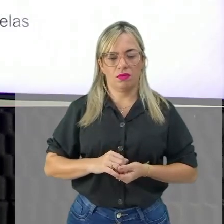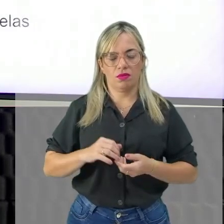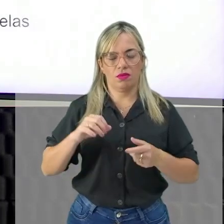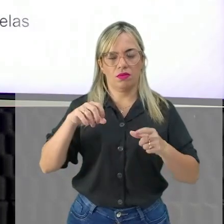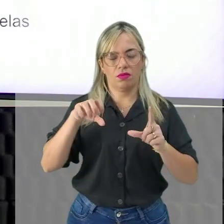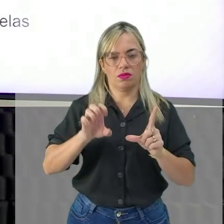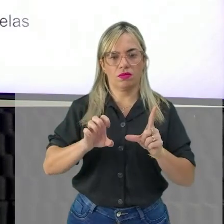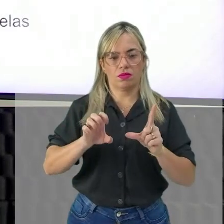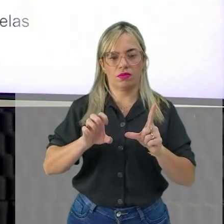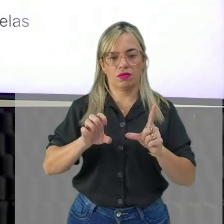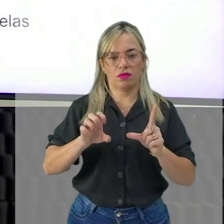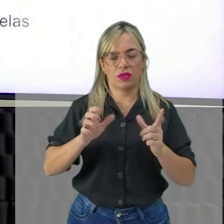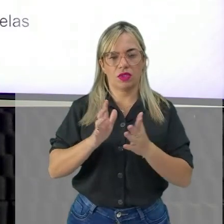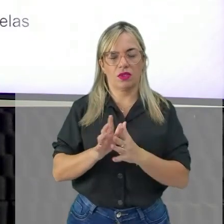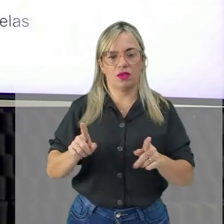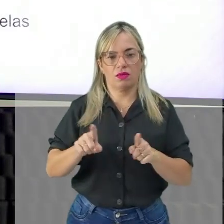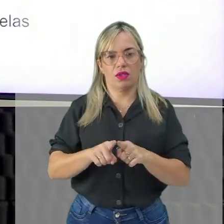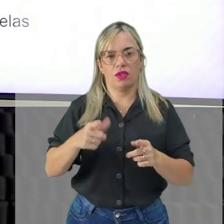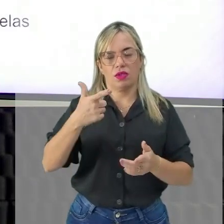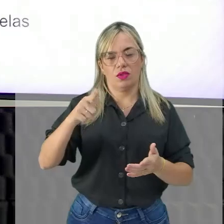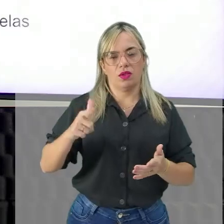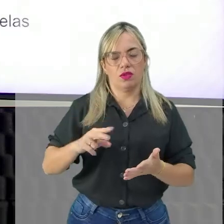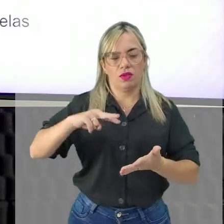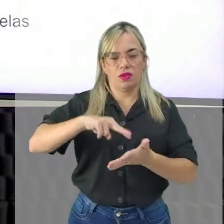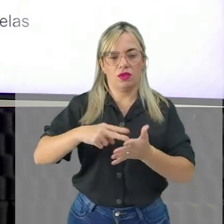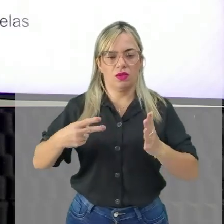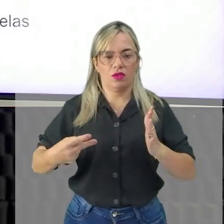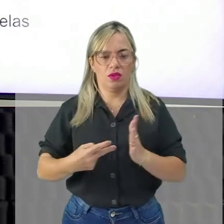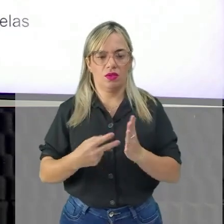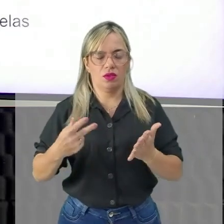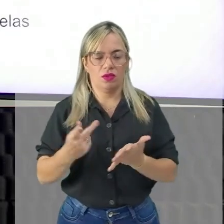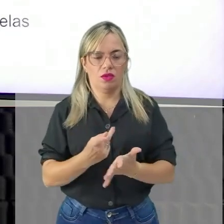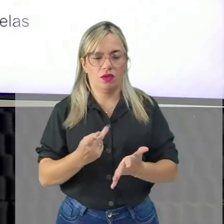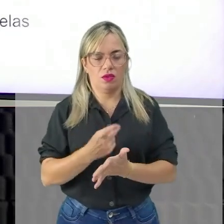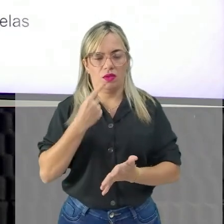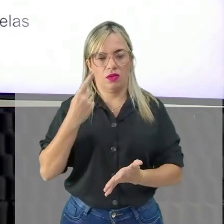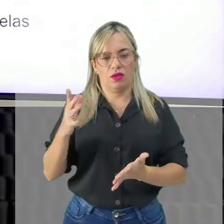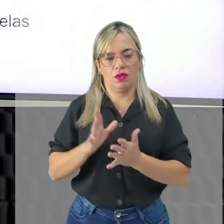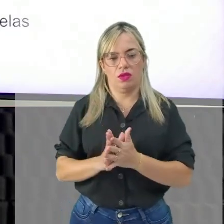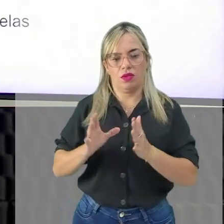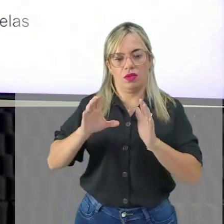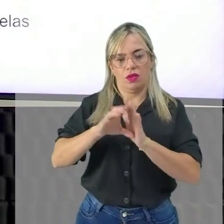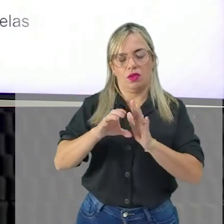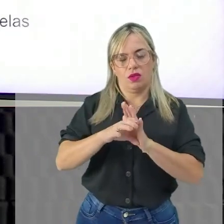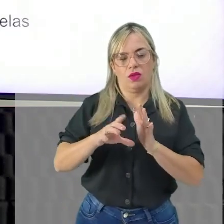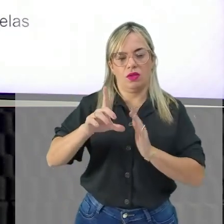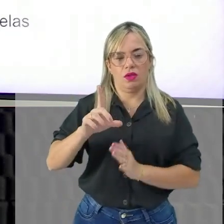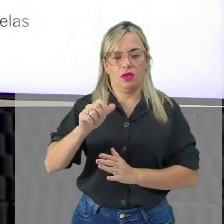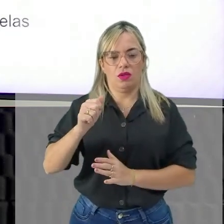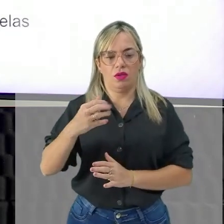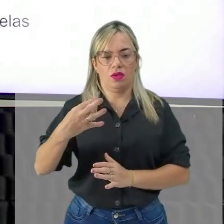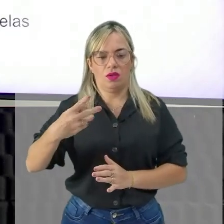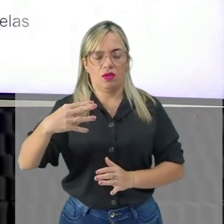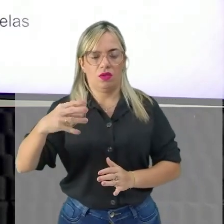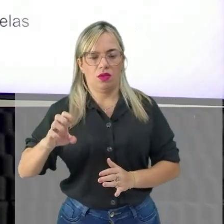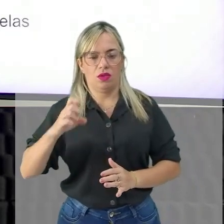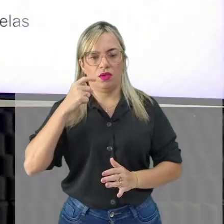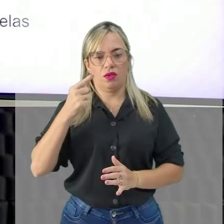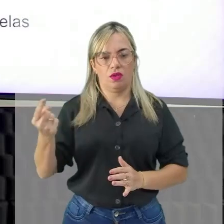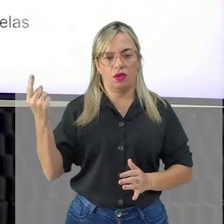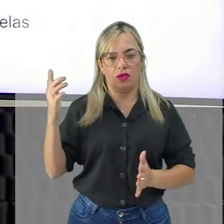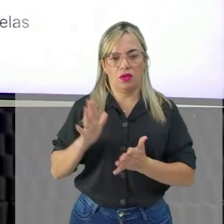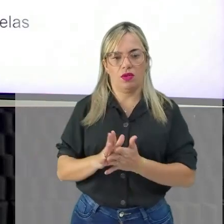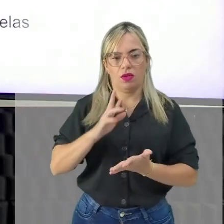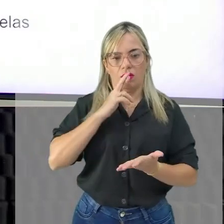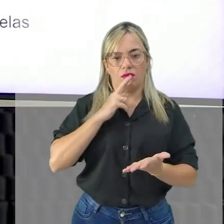eliminada. Então, isso aqui também não faz sentido, está errado, inclusive pela definição de lactose, pelo aquilo que é uma lactose. Então,